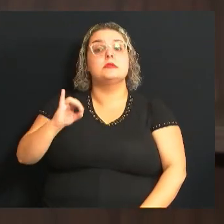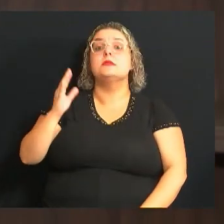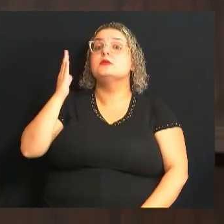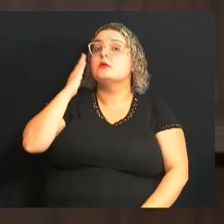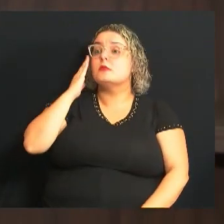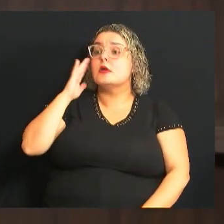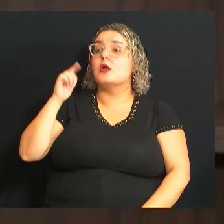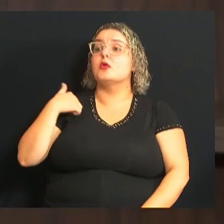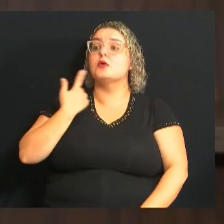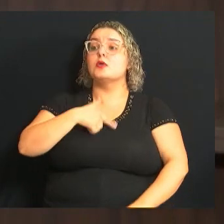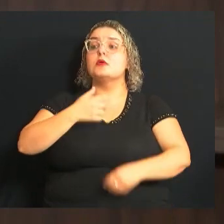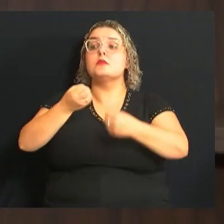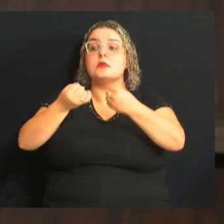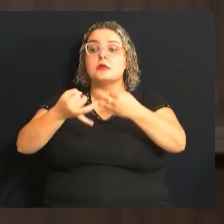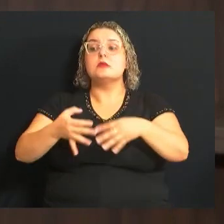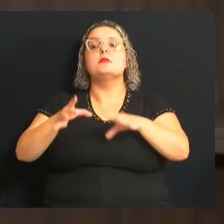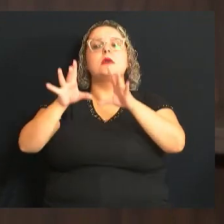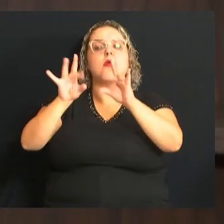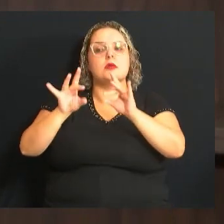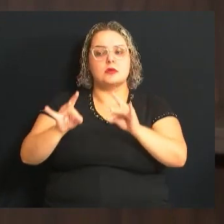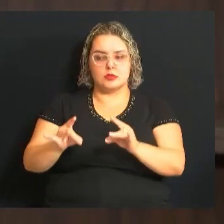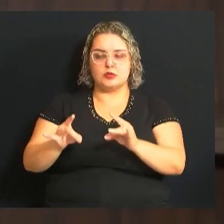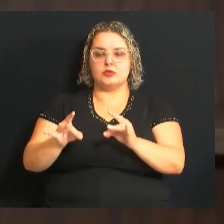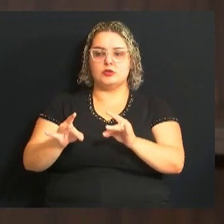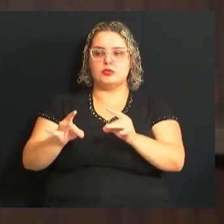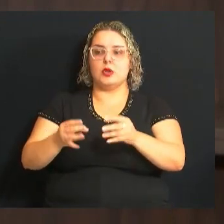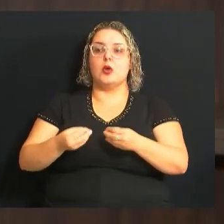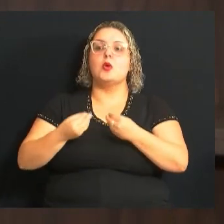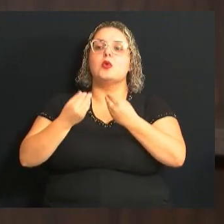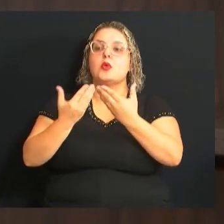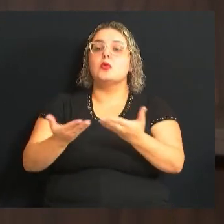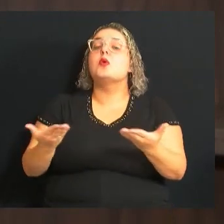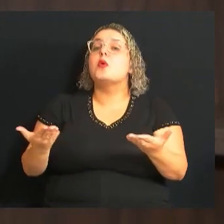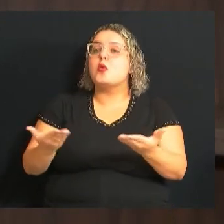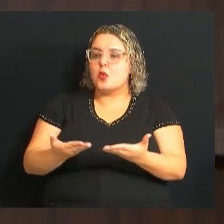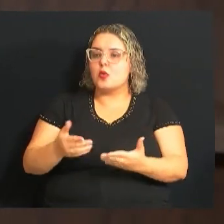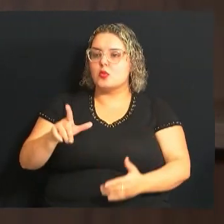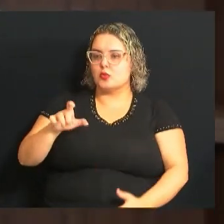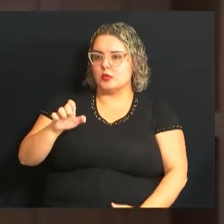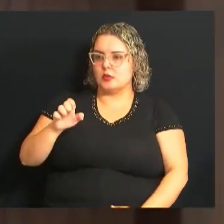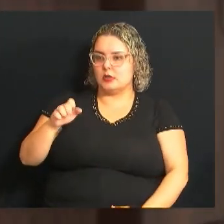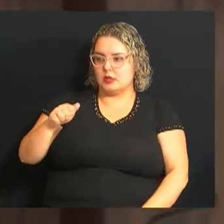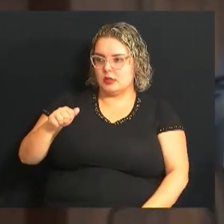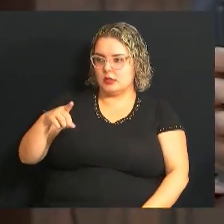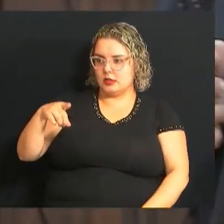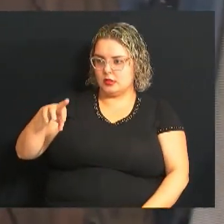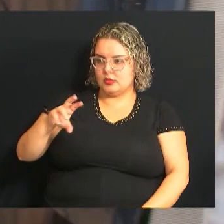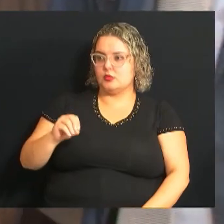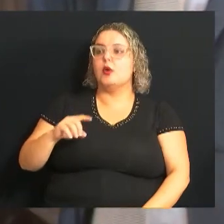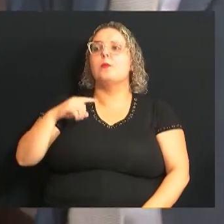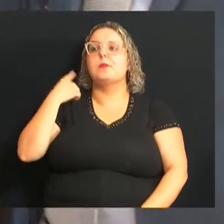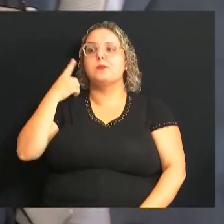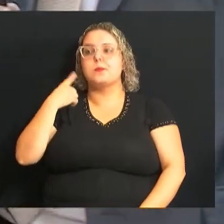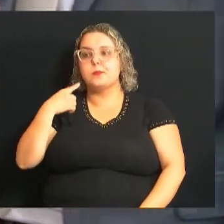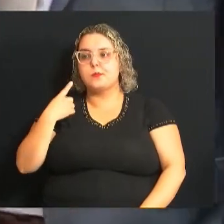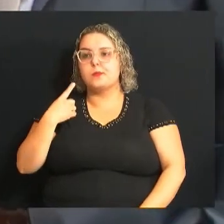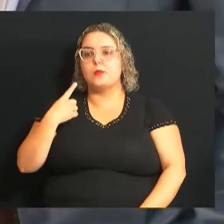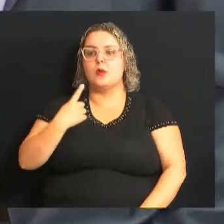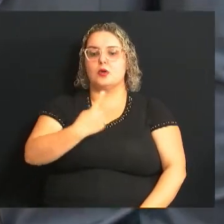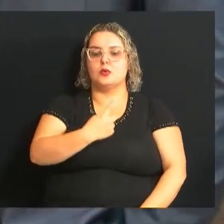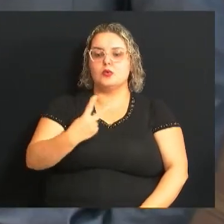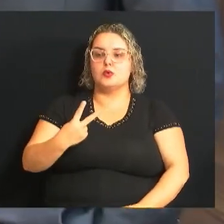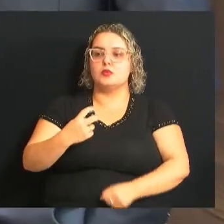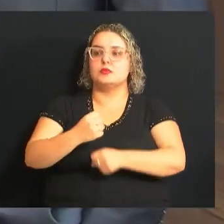vai explicar aqui os detalhes. E eu trago hoje o Leandro Nagliatti, advogado, 12 anos aí